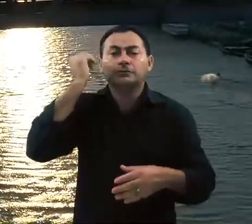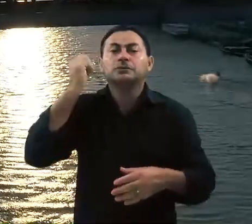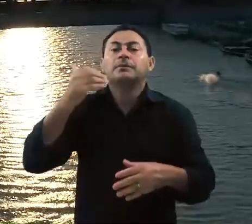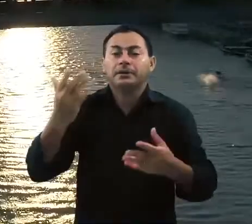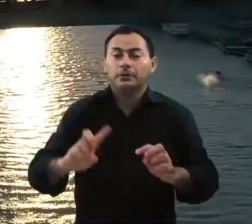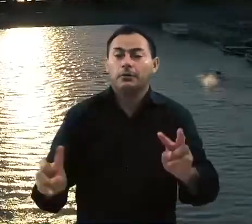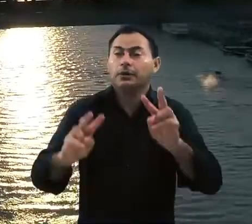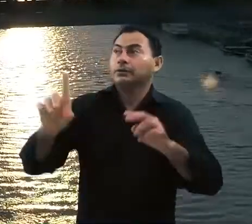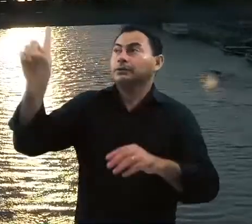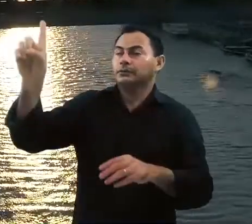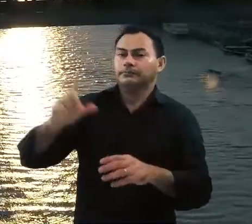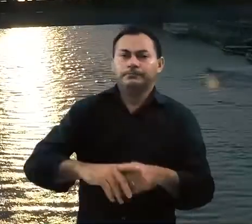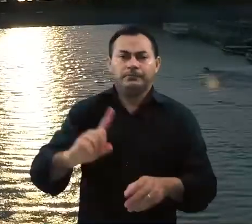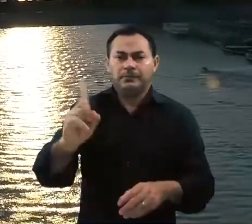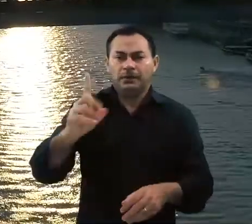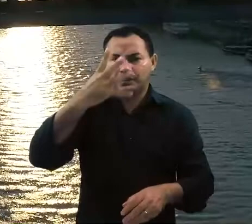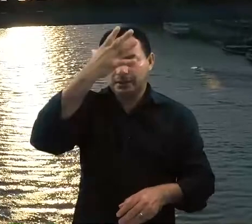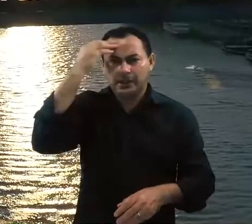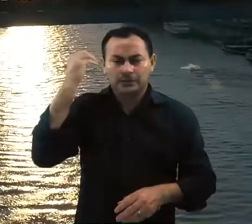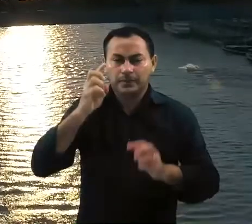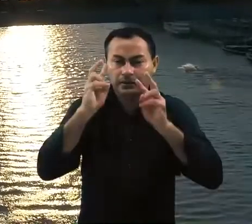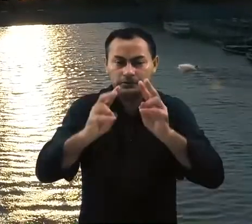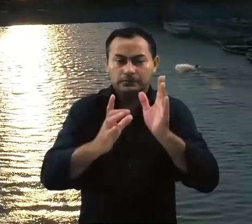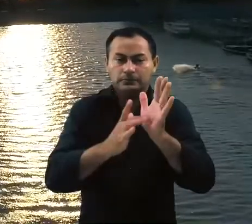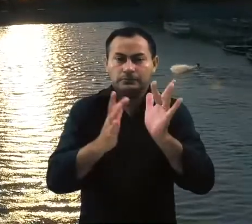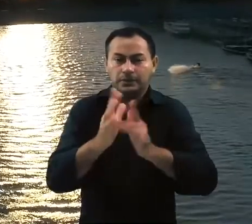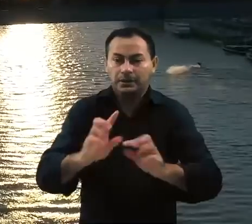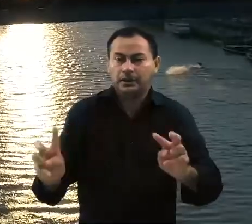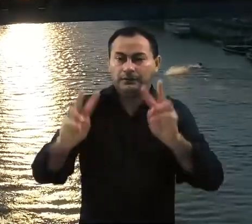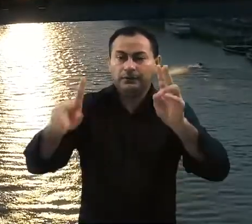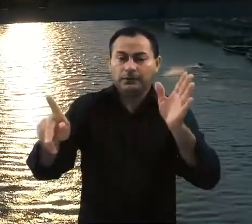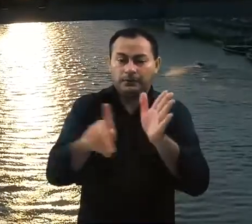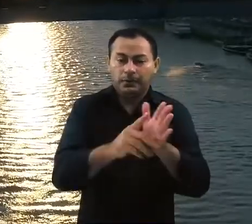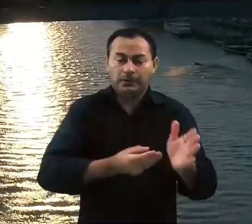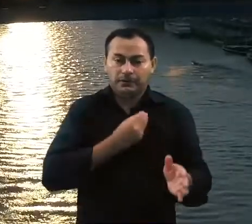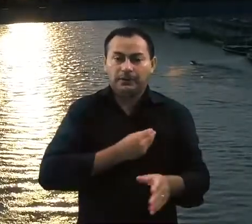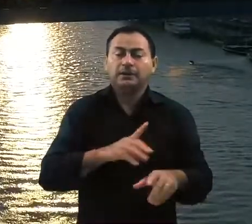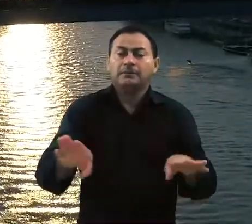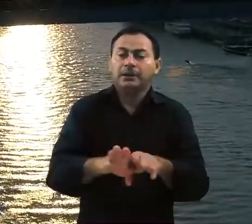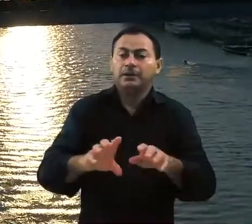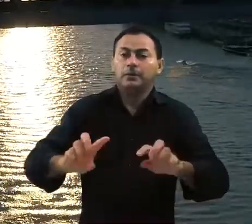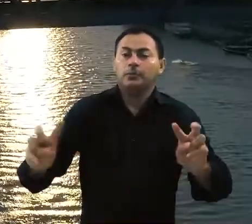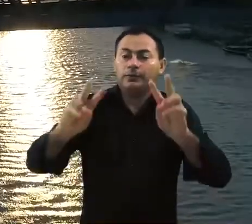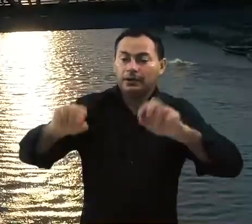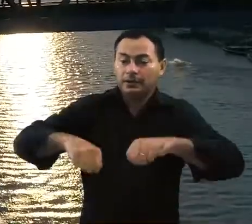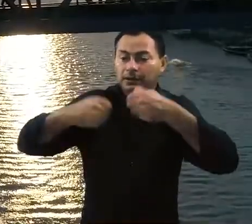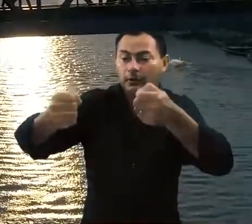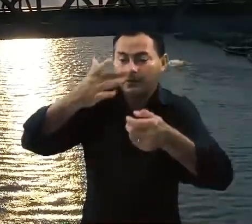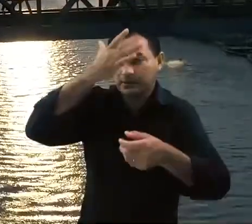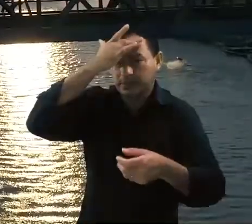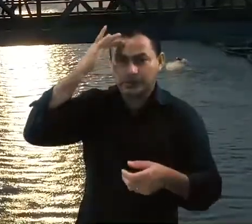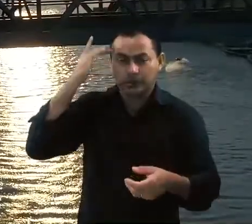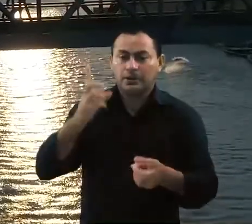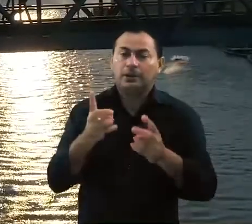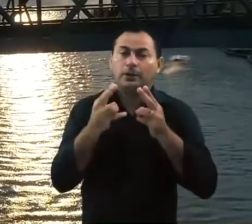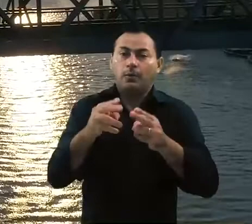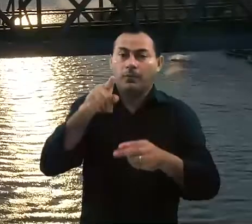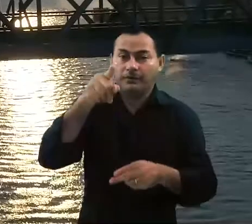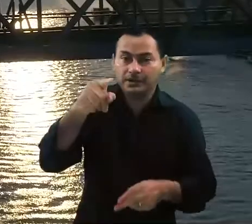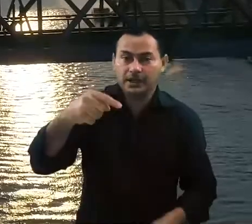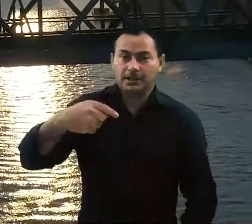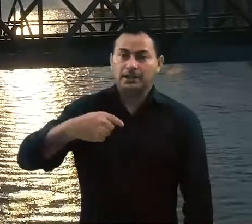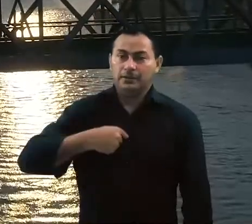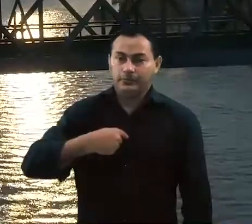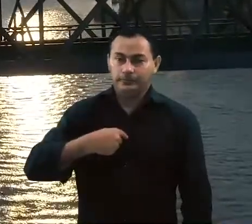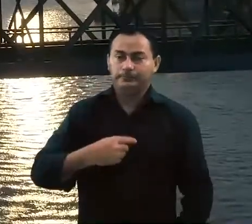os valores de Deus não esqueça que já vimos o valor que Jesus deu para si mesmo e depois o valor que lhe deu a pessoas